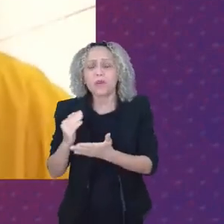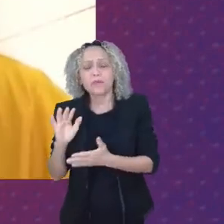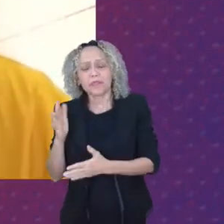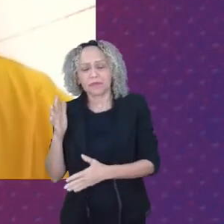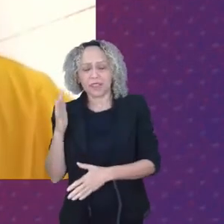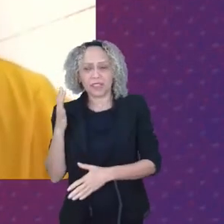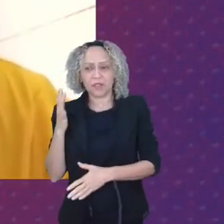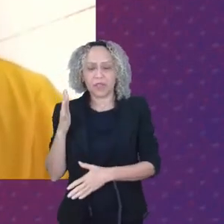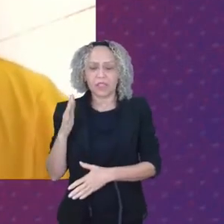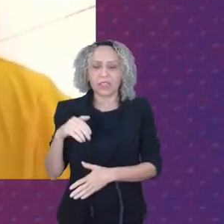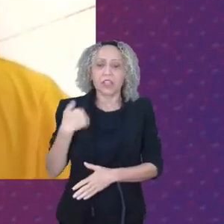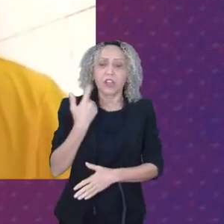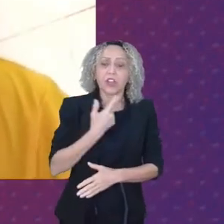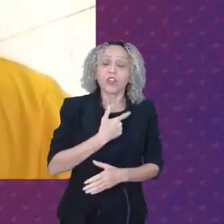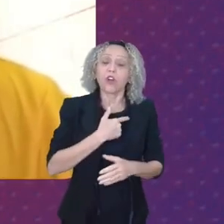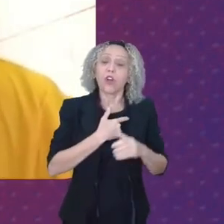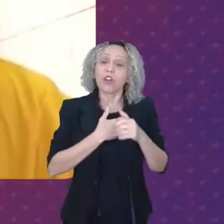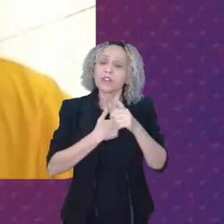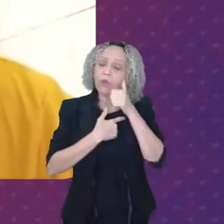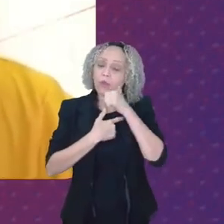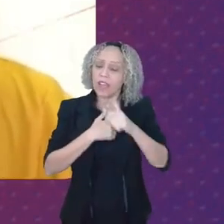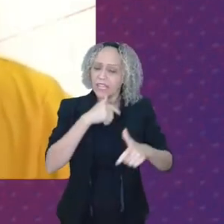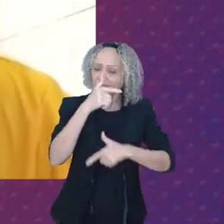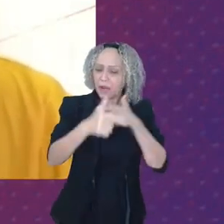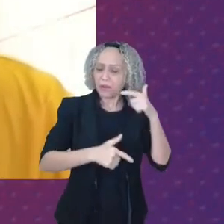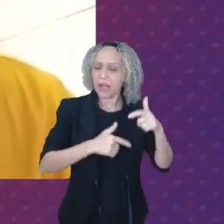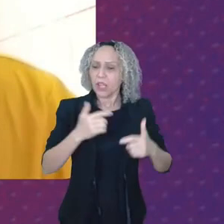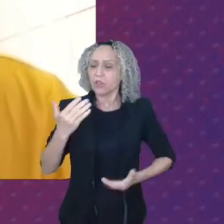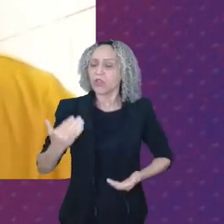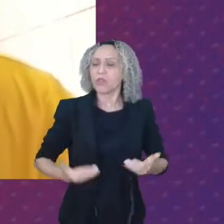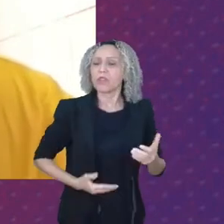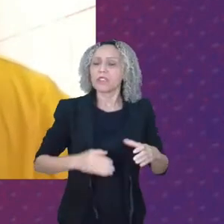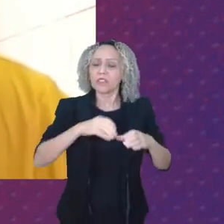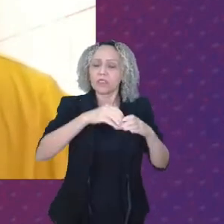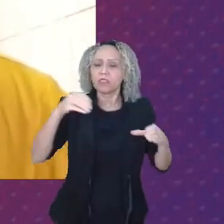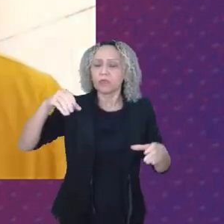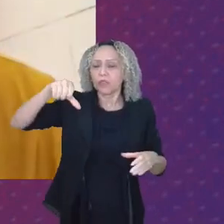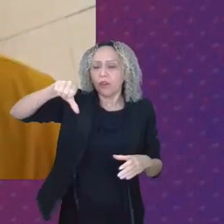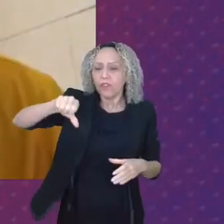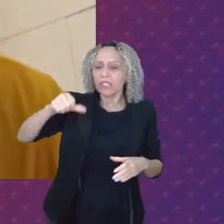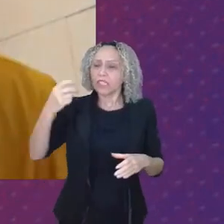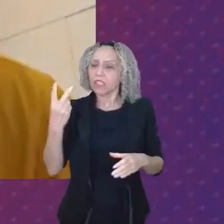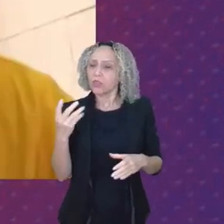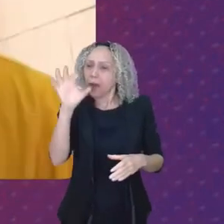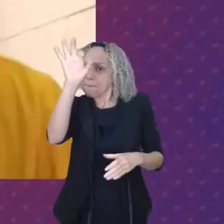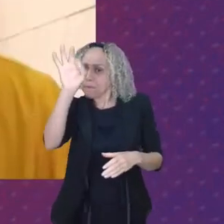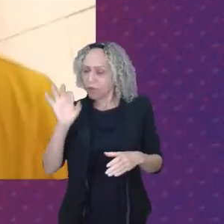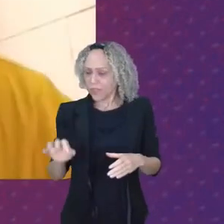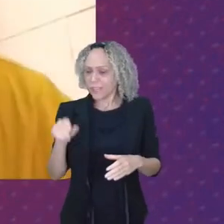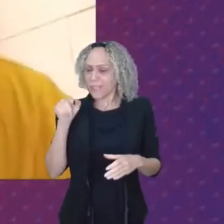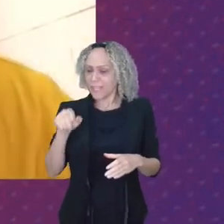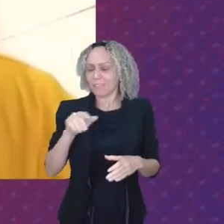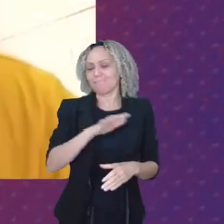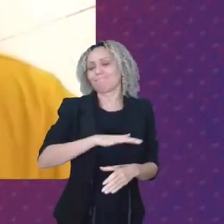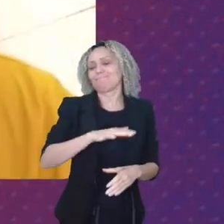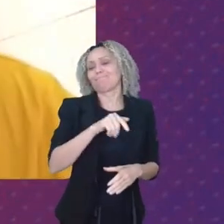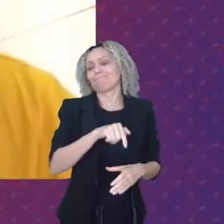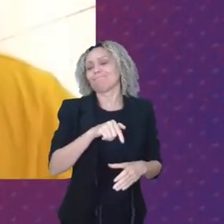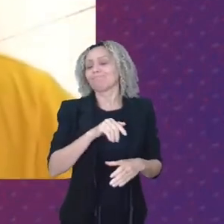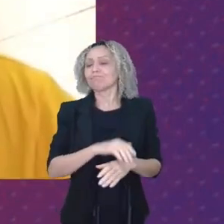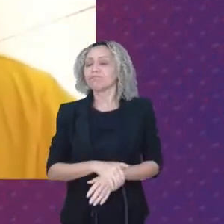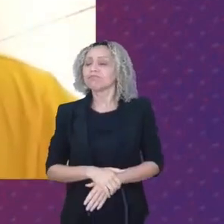nós somos 92% do total desse contingente. E dessa quantidade, cerca